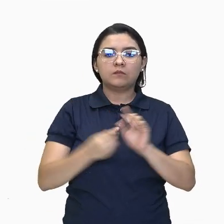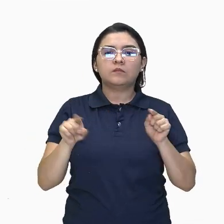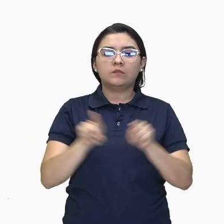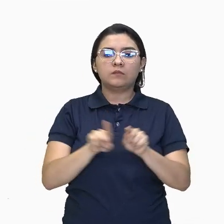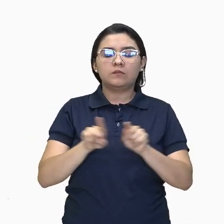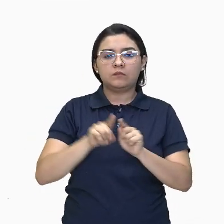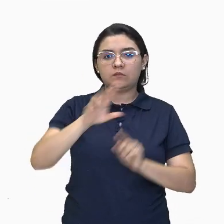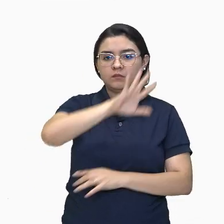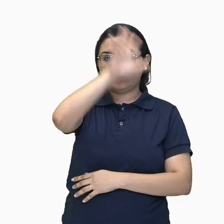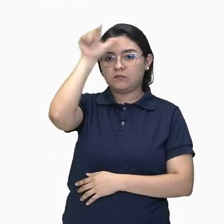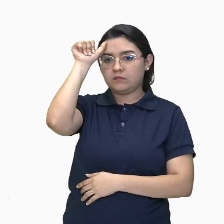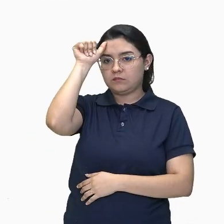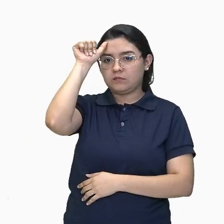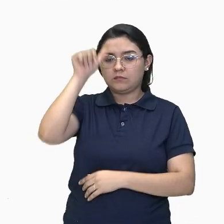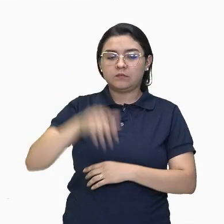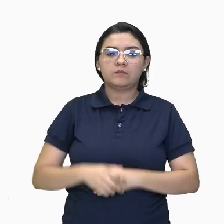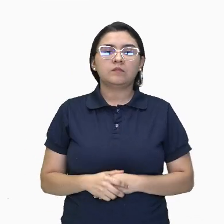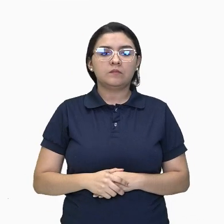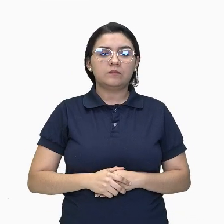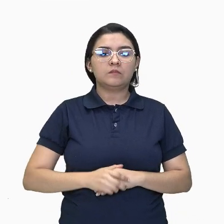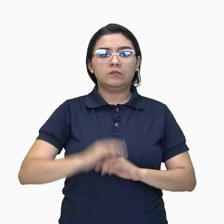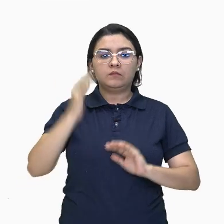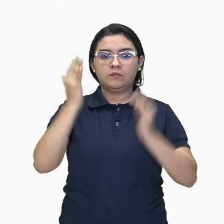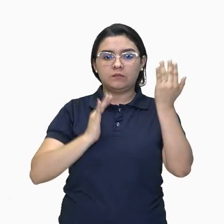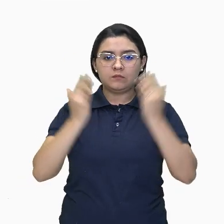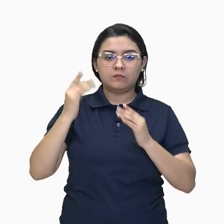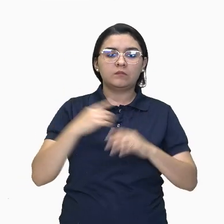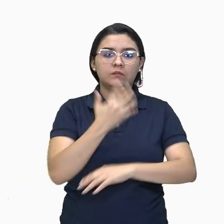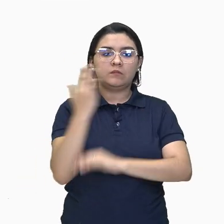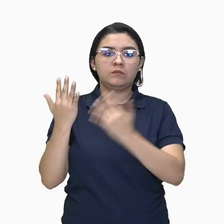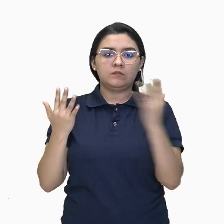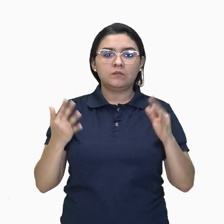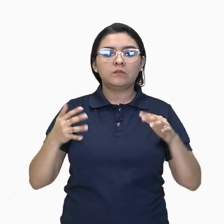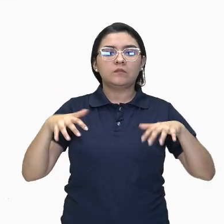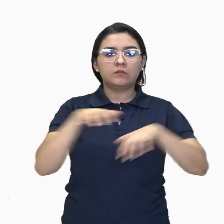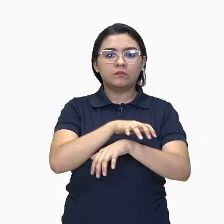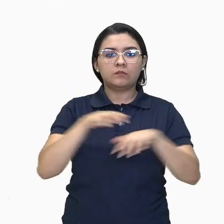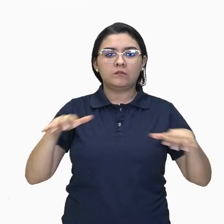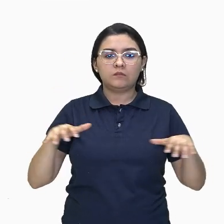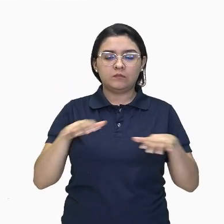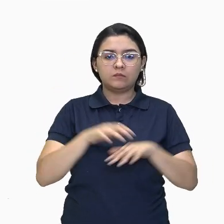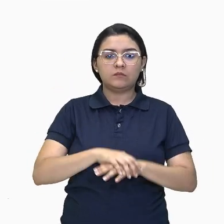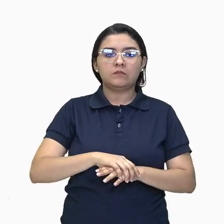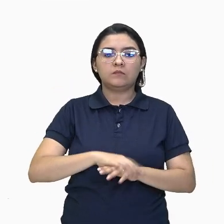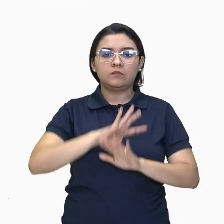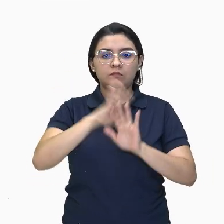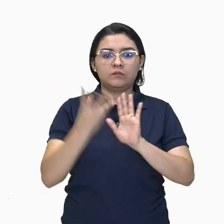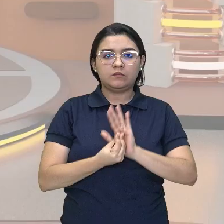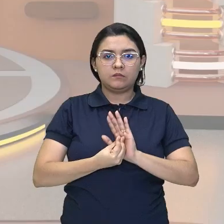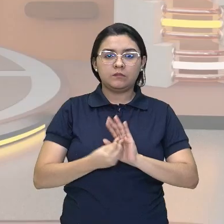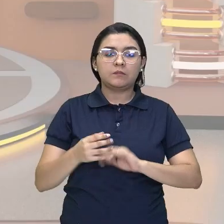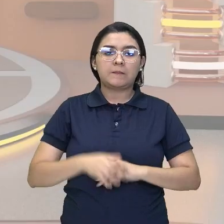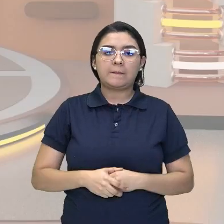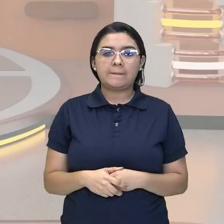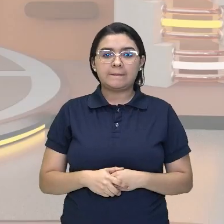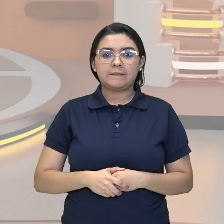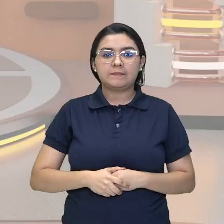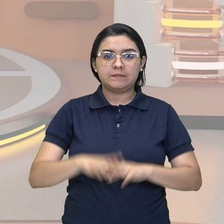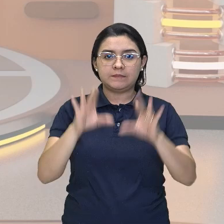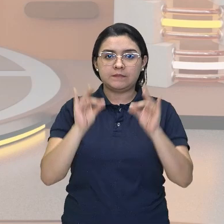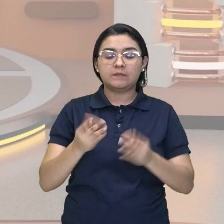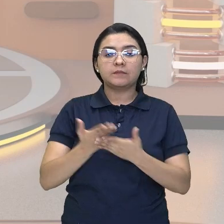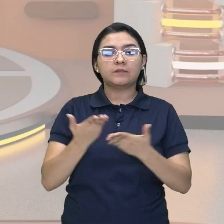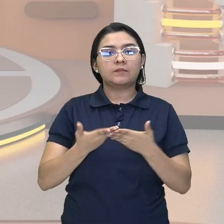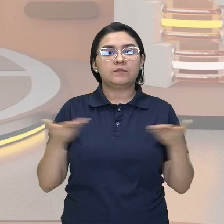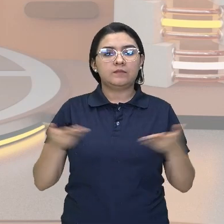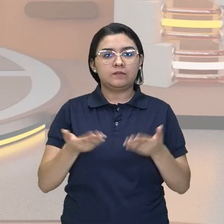e do Amazonas. Vamos verificar o clima, vegetação e bioma amazônico. Esse é o detalhamento da